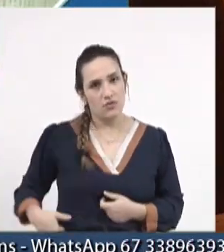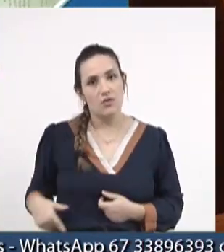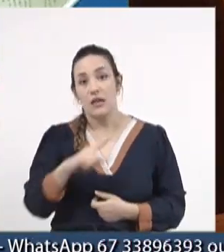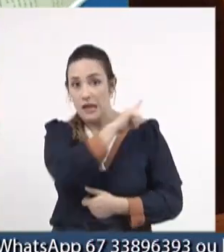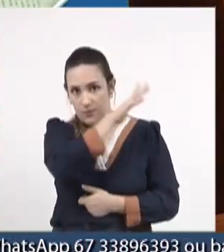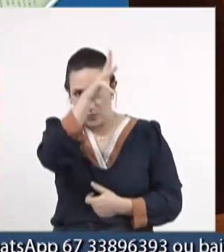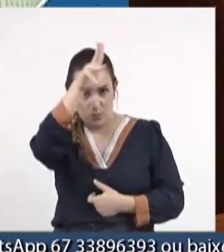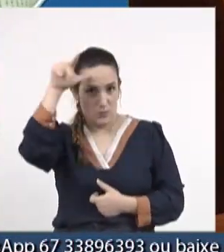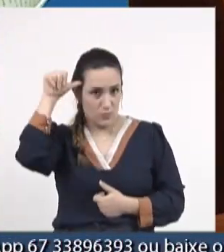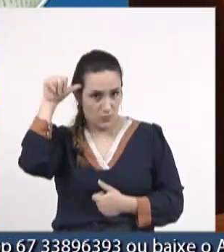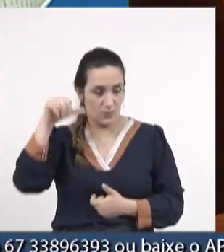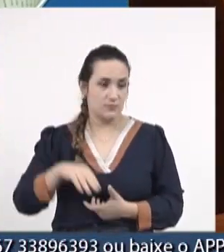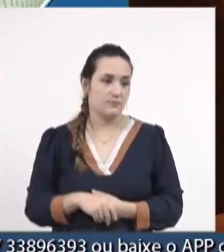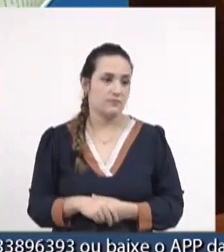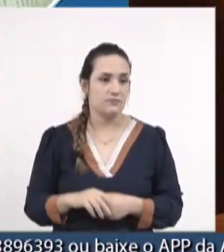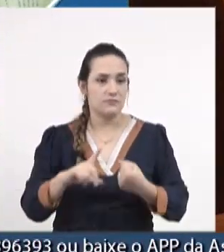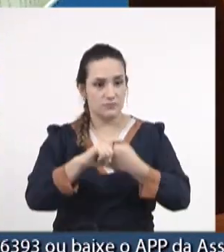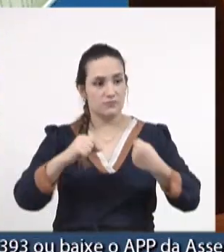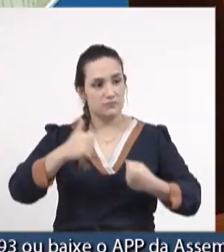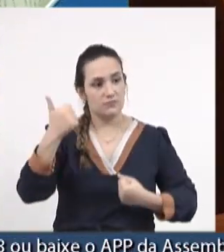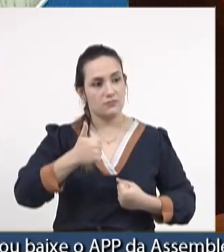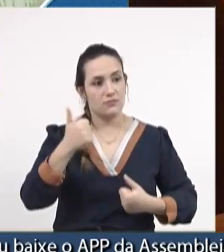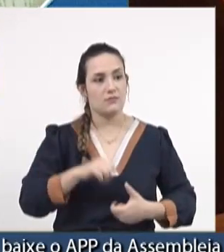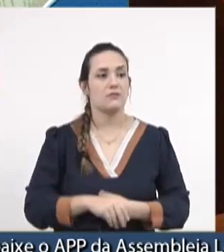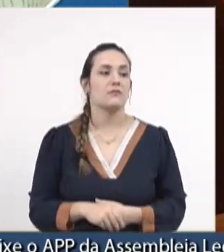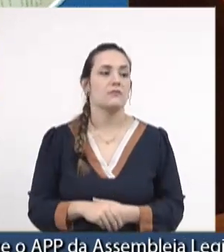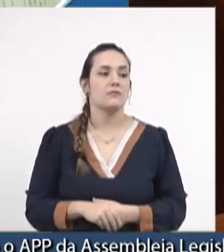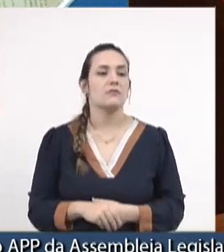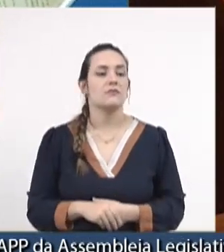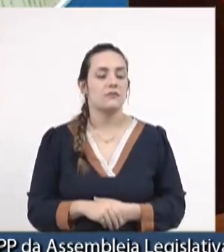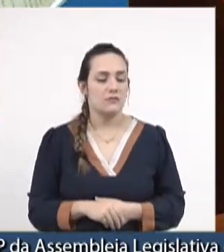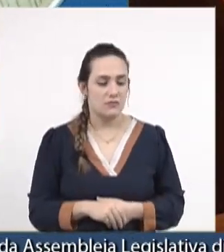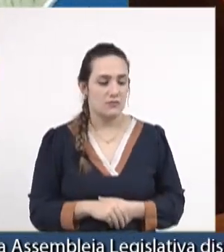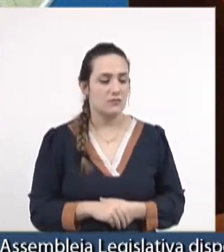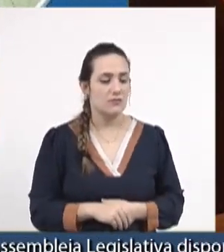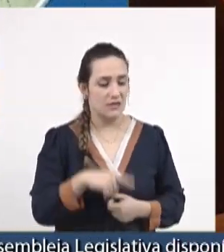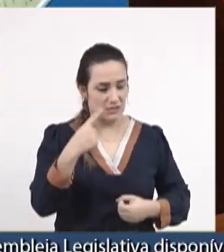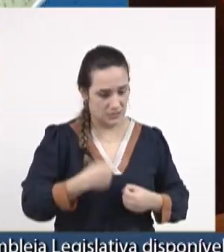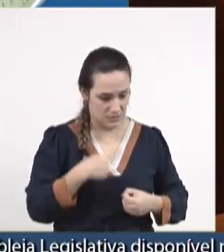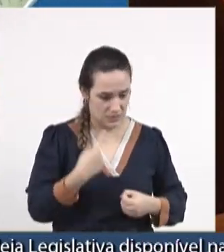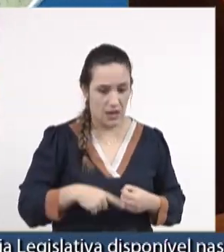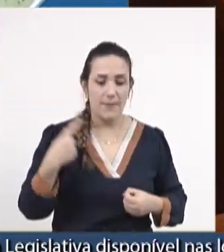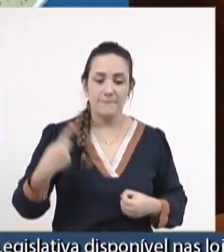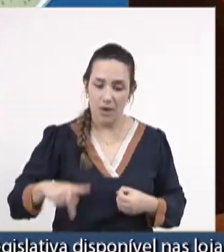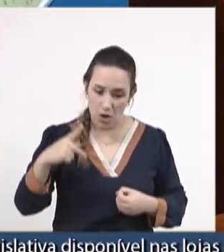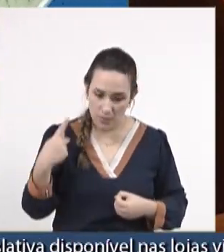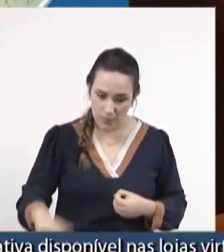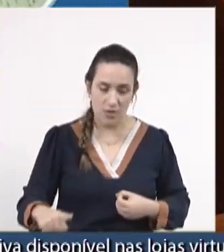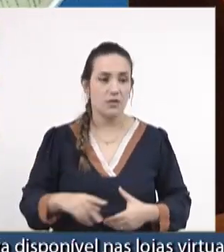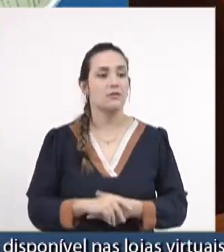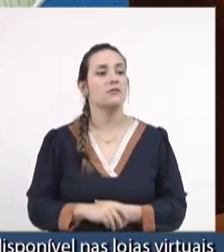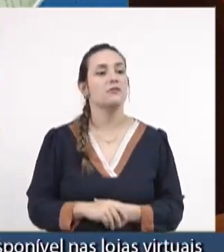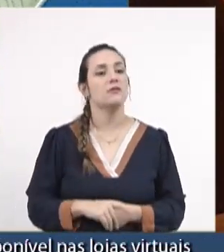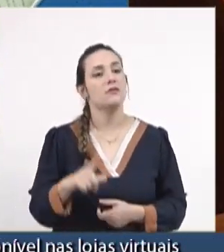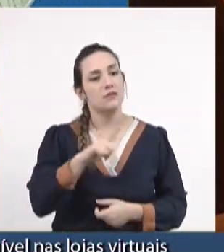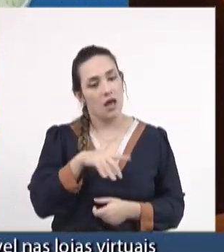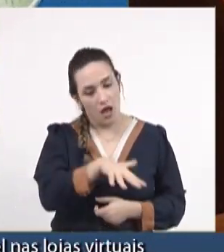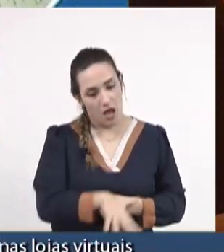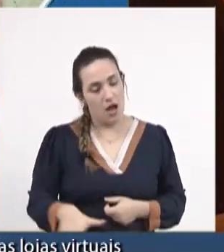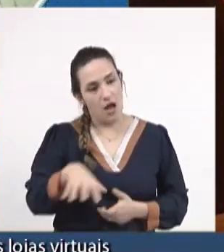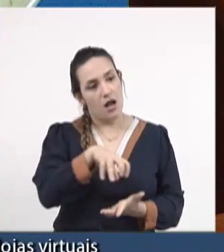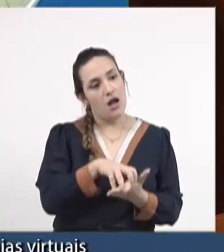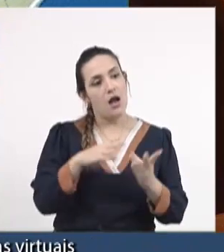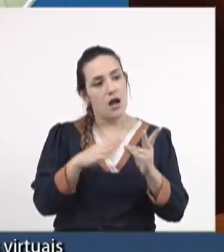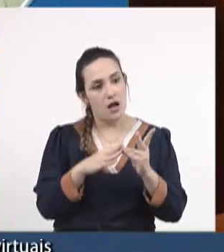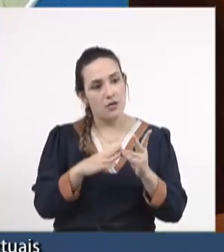de Mato Grosso. Artigo 1º, fica reservado ao município de Ponta Porã para a colônia indígena